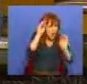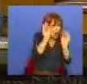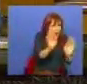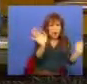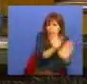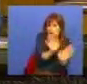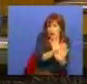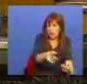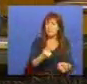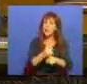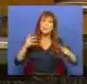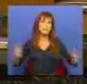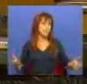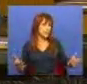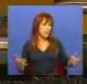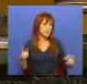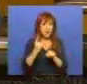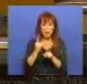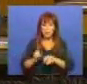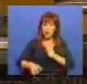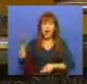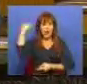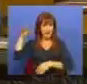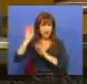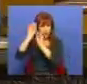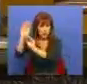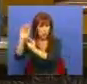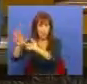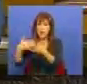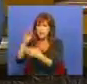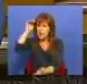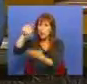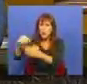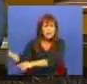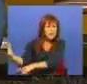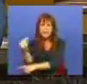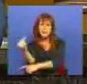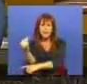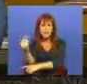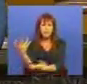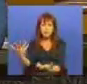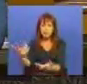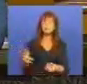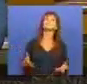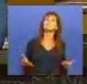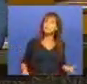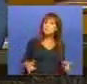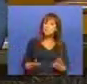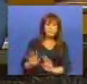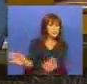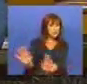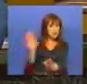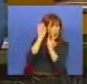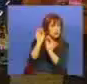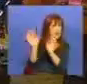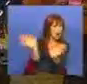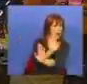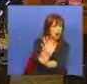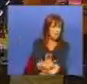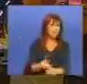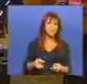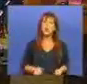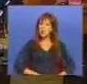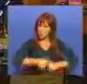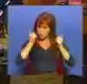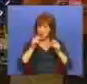desaconselhável. Porquê? Porque o que era aconselhável deu resultados negativos. Portanto, deixou de ser aconselhável. O